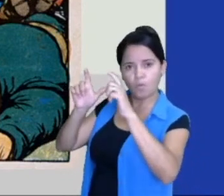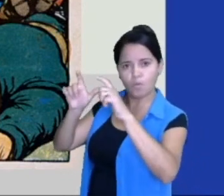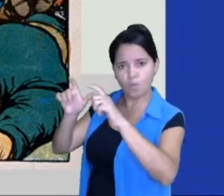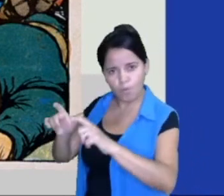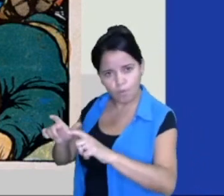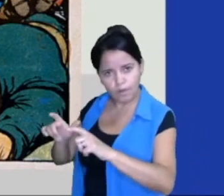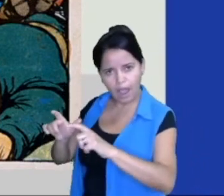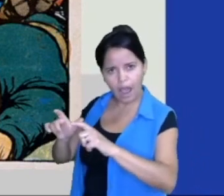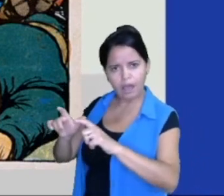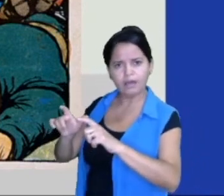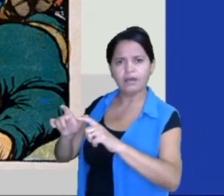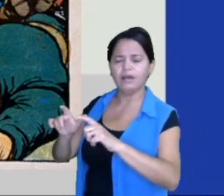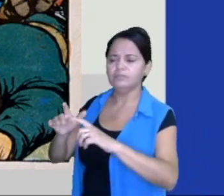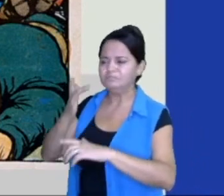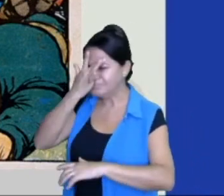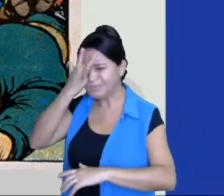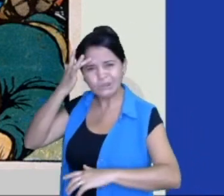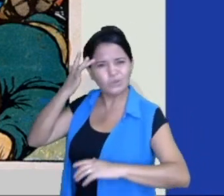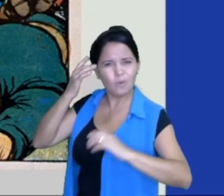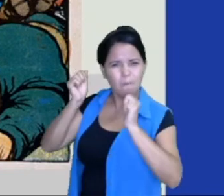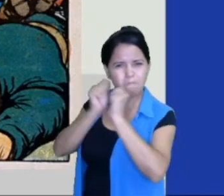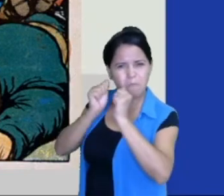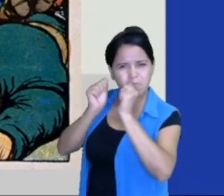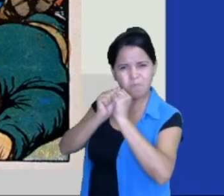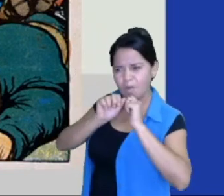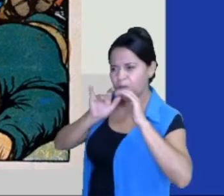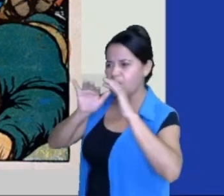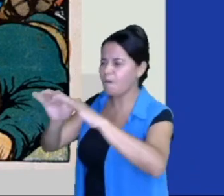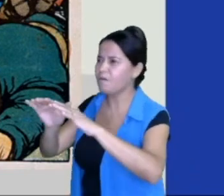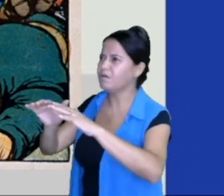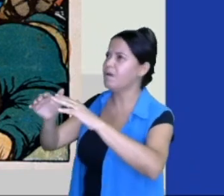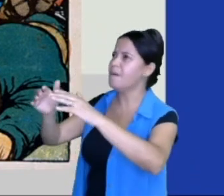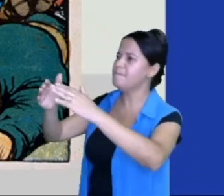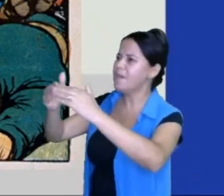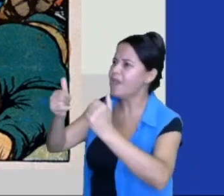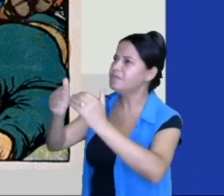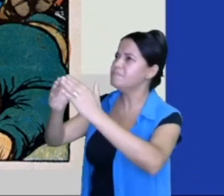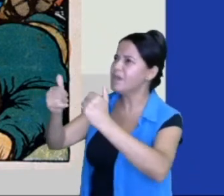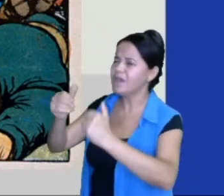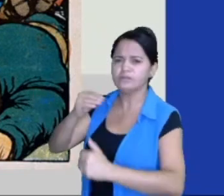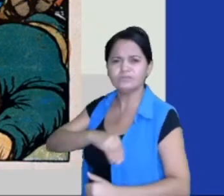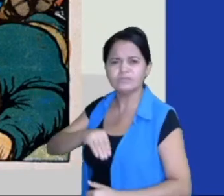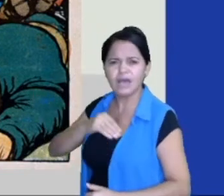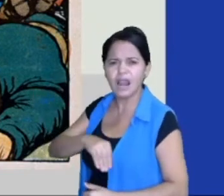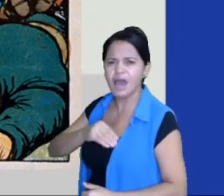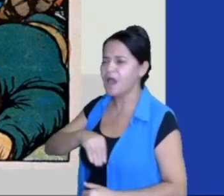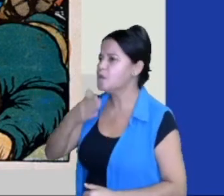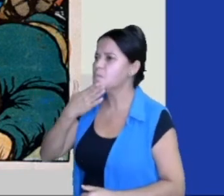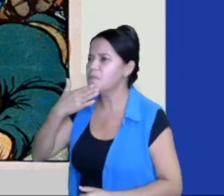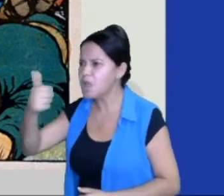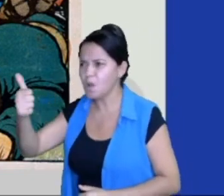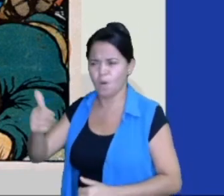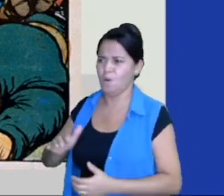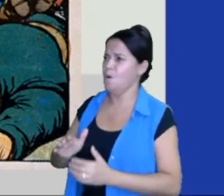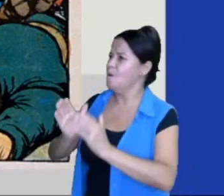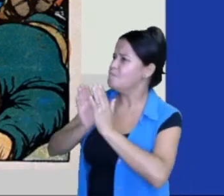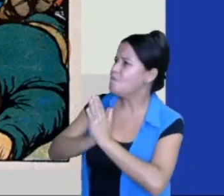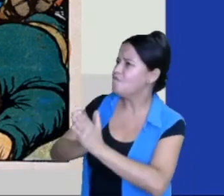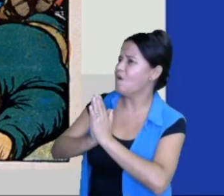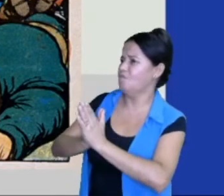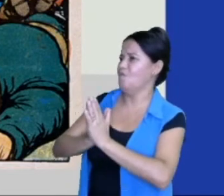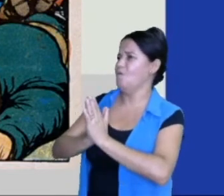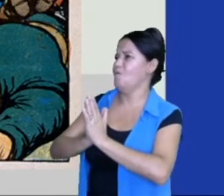pedir melhorias, né? Então, um salário melhor, que o governo olhasse para a questão